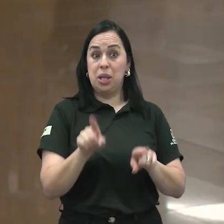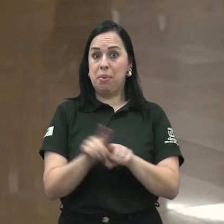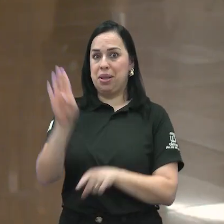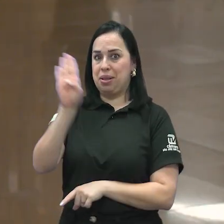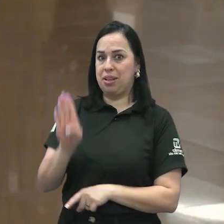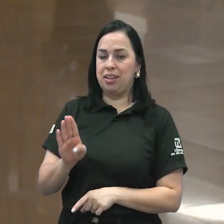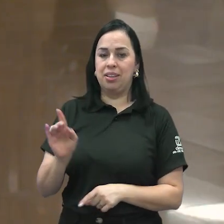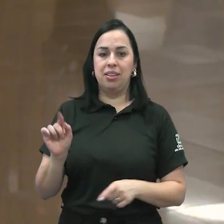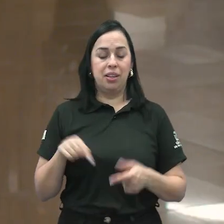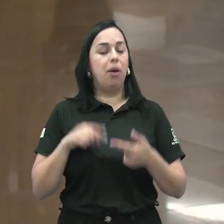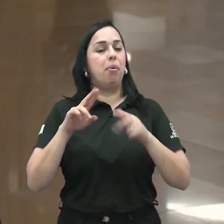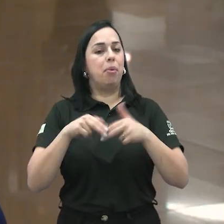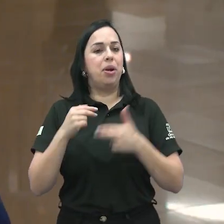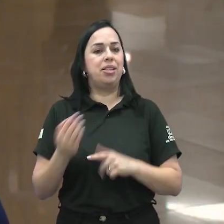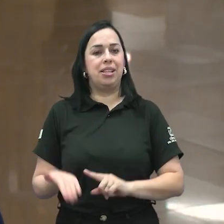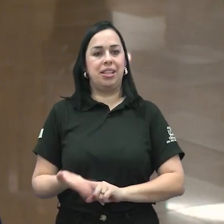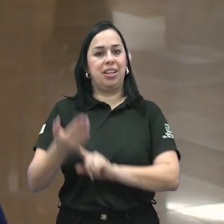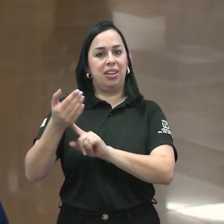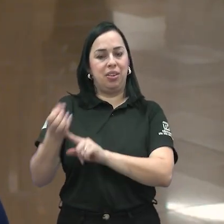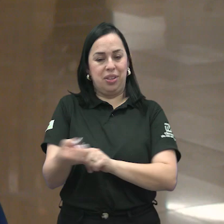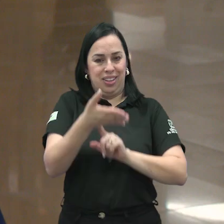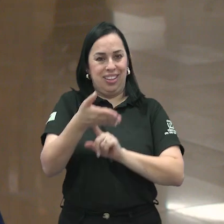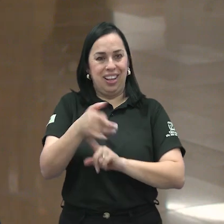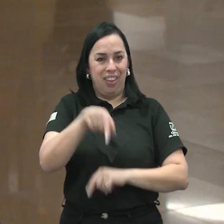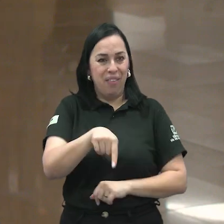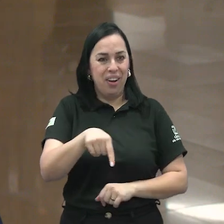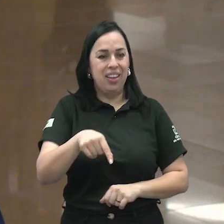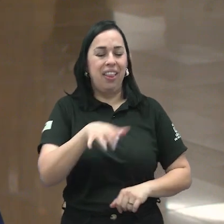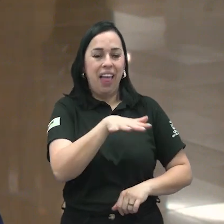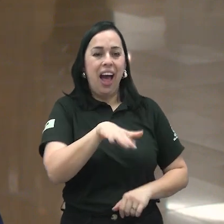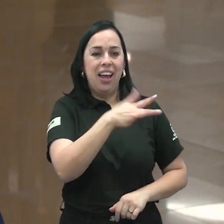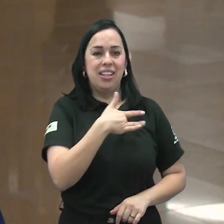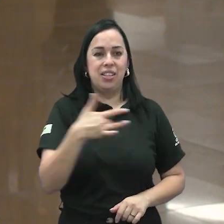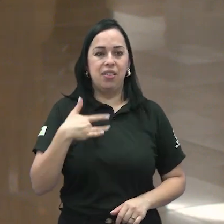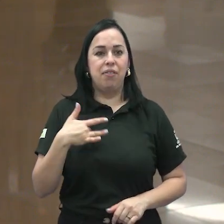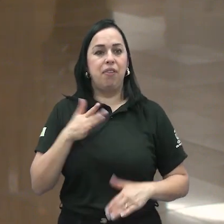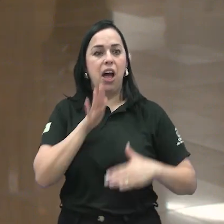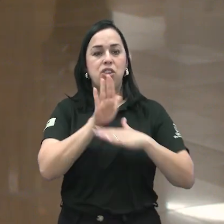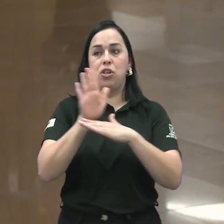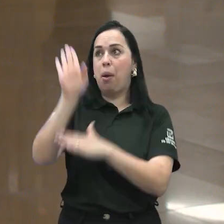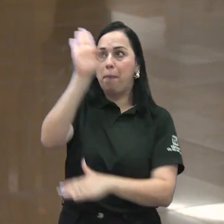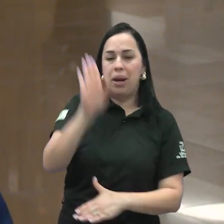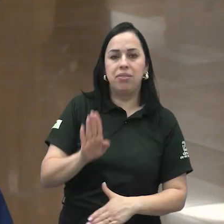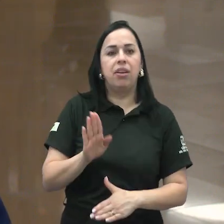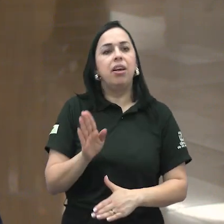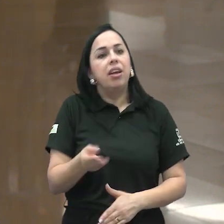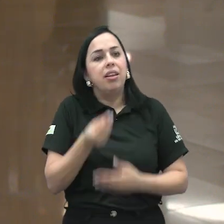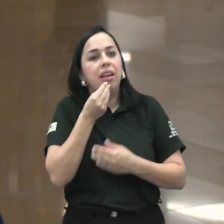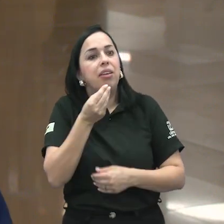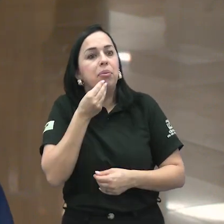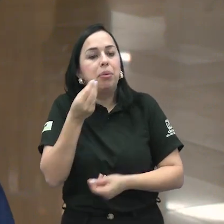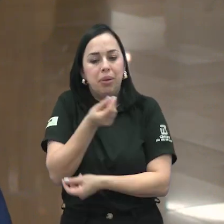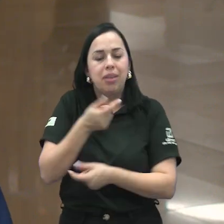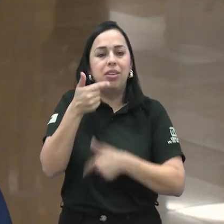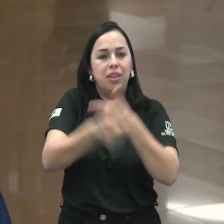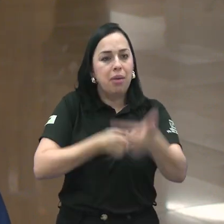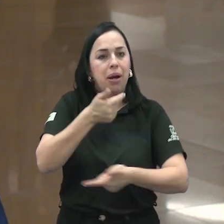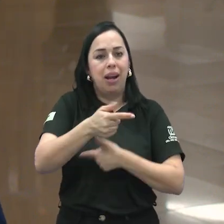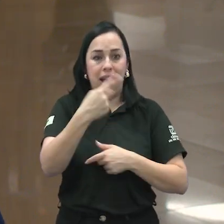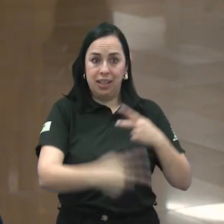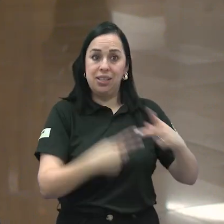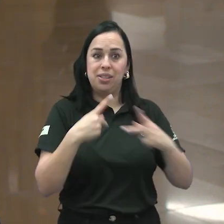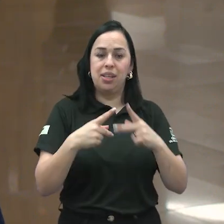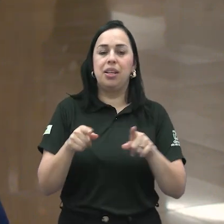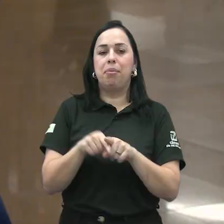e no Brasil. Então essas tecnologias estão sendo desenvolvidas, principalmente na área da saúde, ela vai reverberar no Brasil inteiro e vai gerar empregos, tanto aqui em São José dos